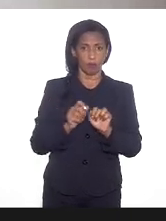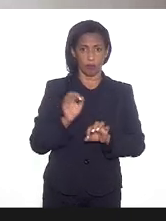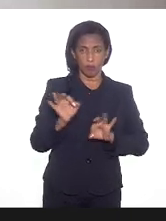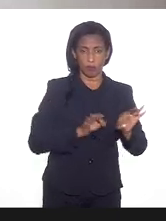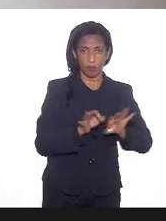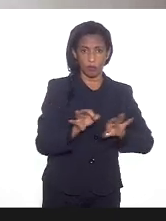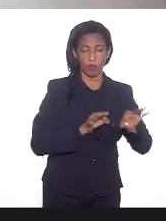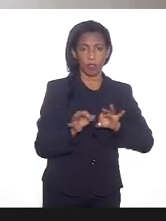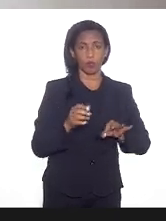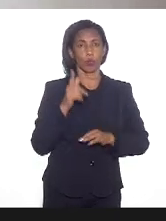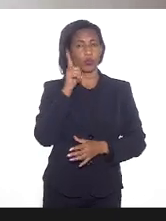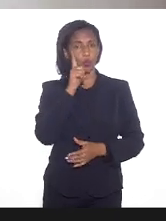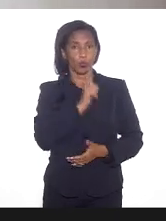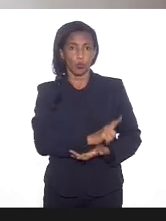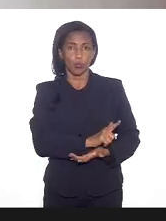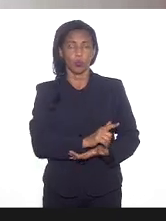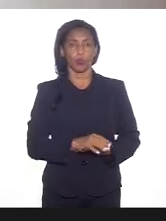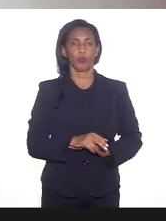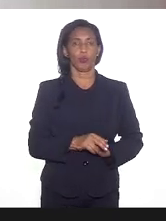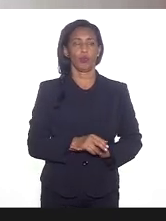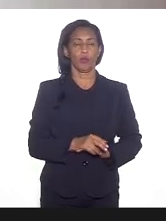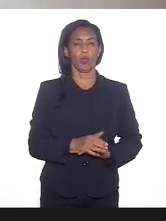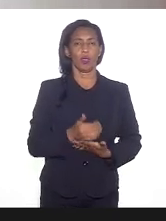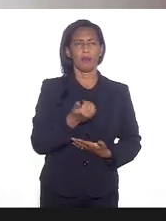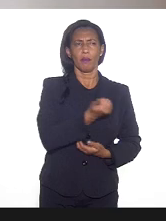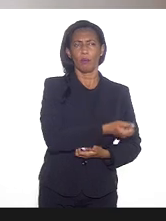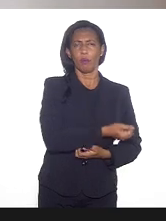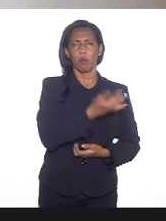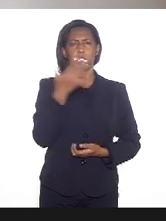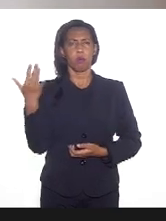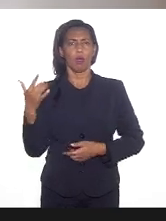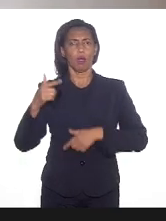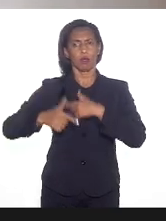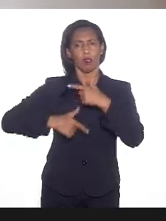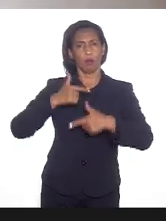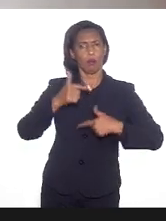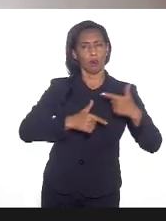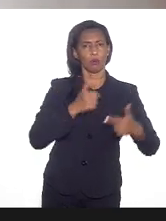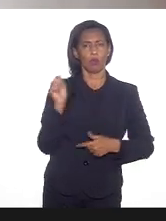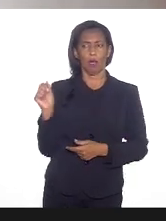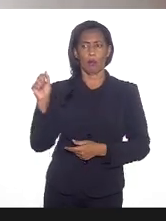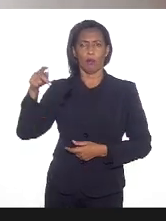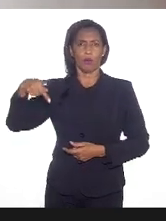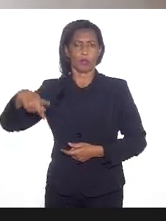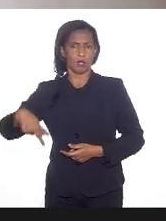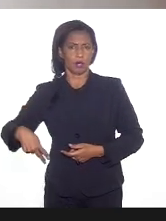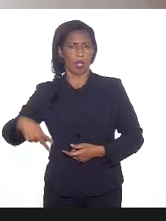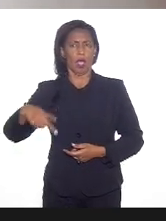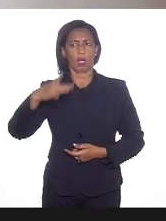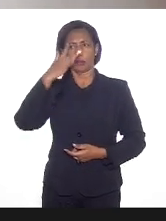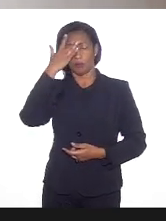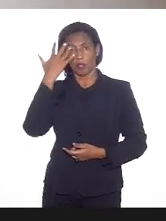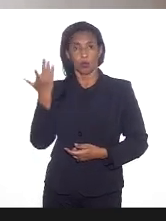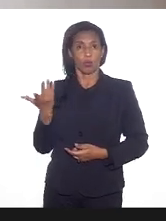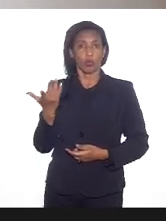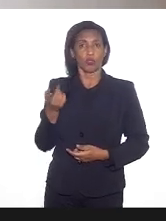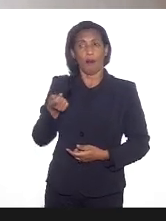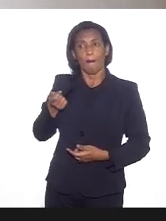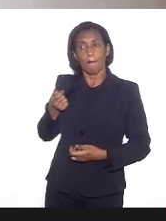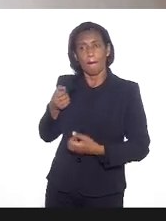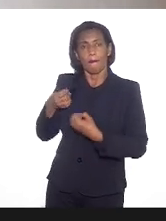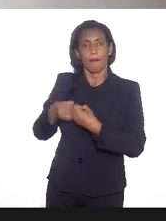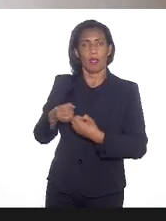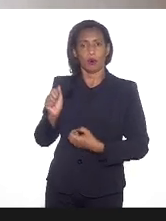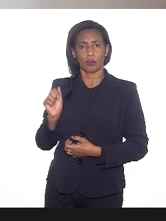ele herdou centenas de milhares de servidores aposentados ou em vias de se aposentar sem ter